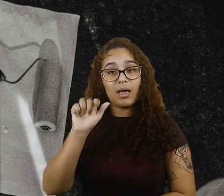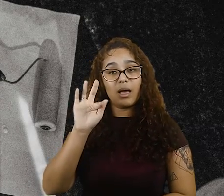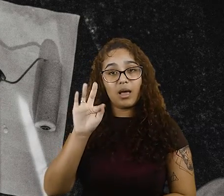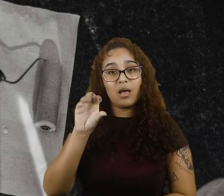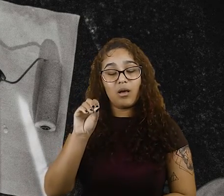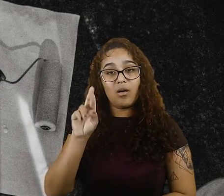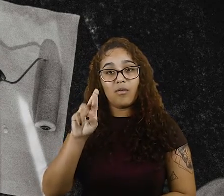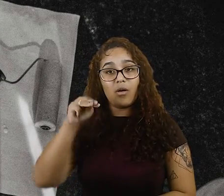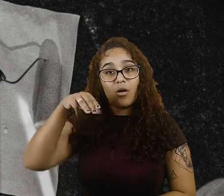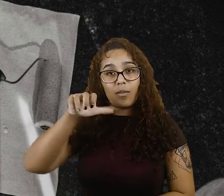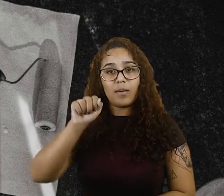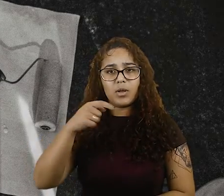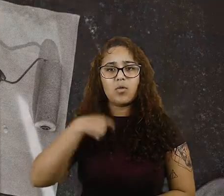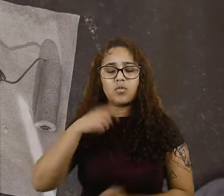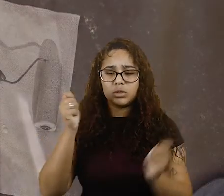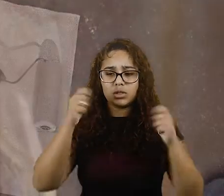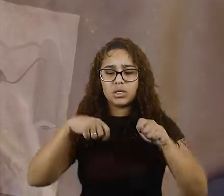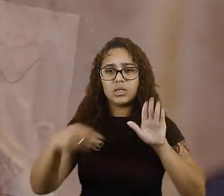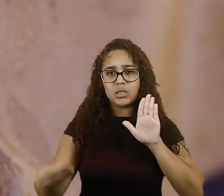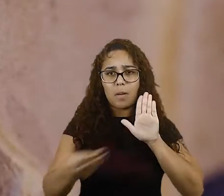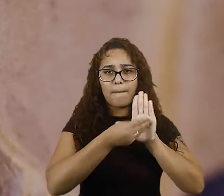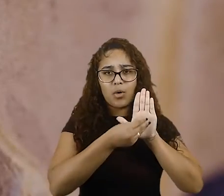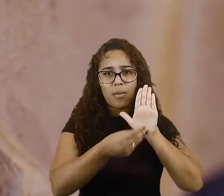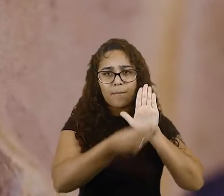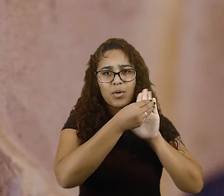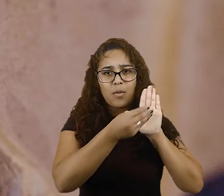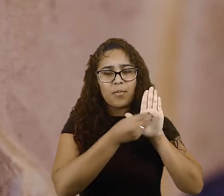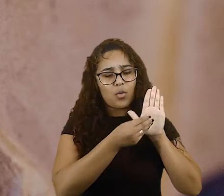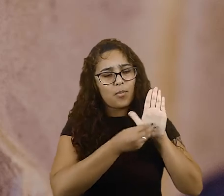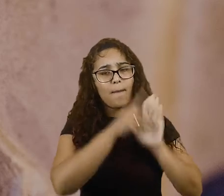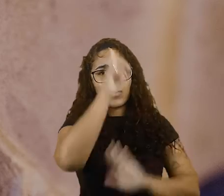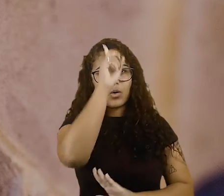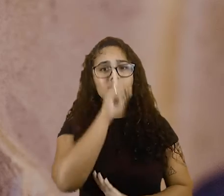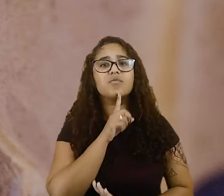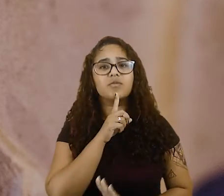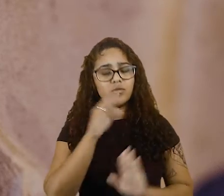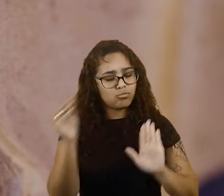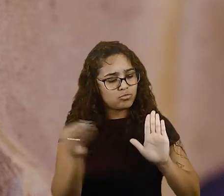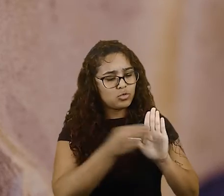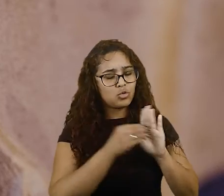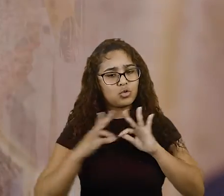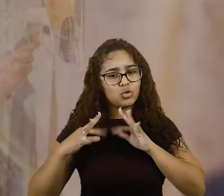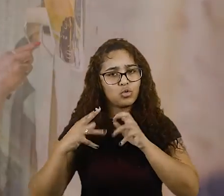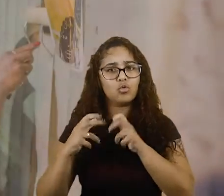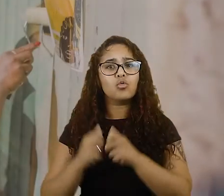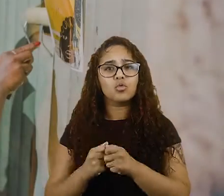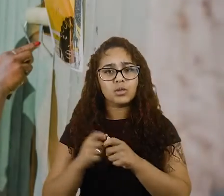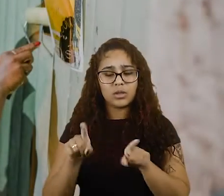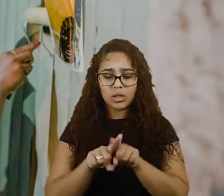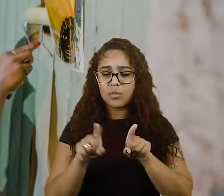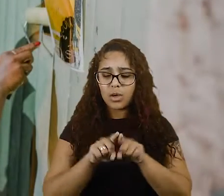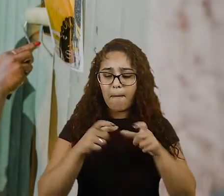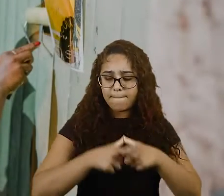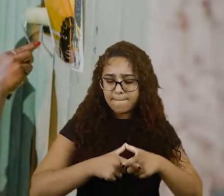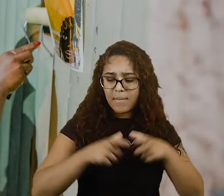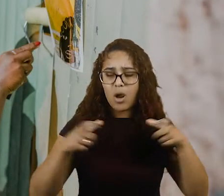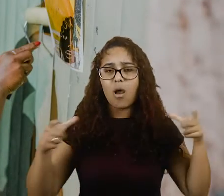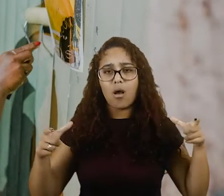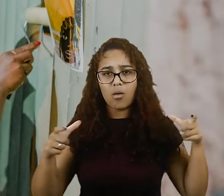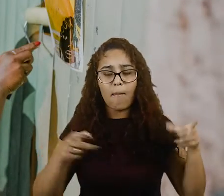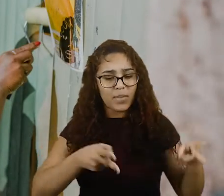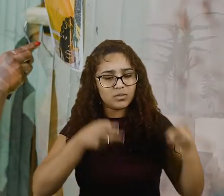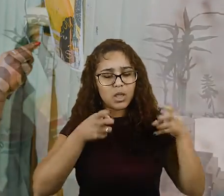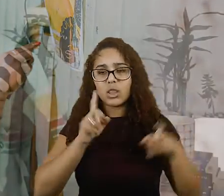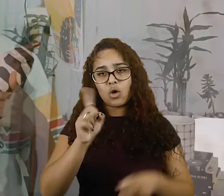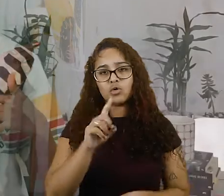que eu pudesse colocar os perfis dessas autoras, dessas escritoras e ampliar